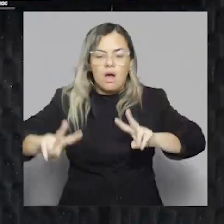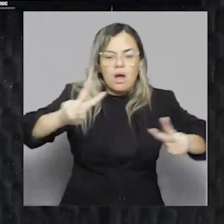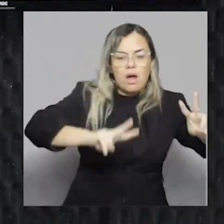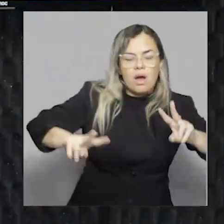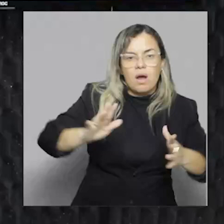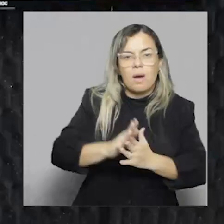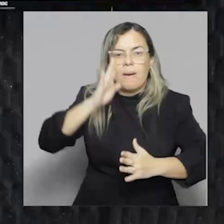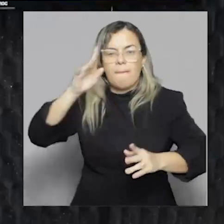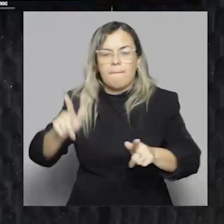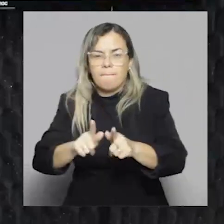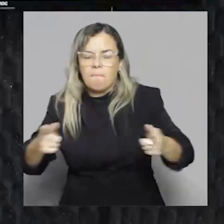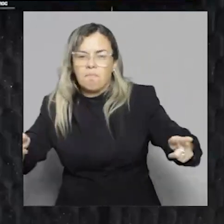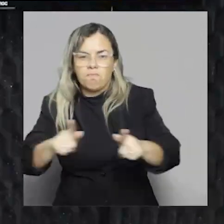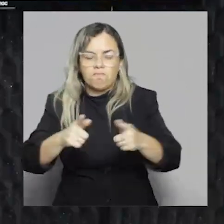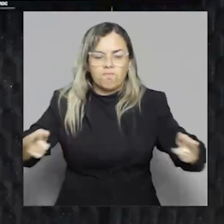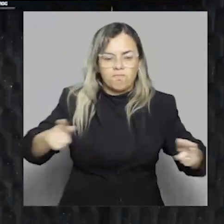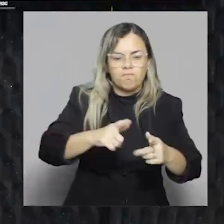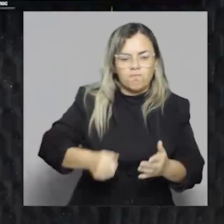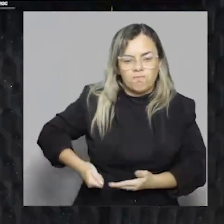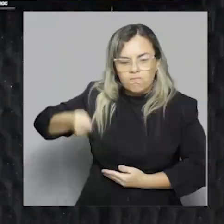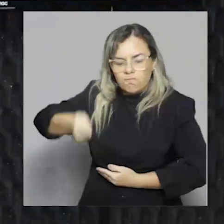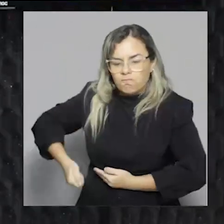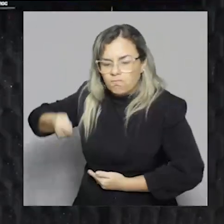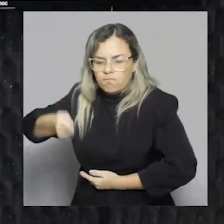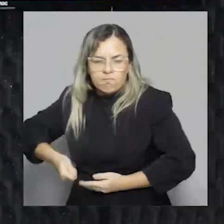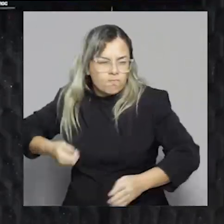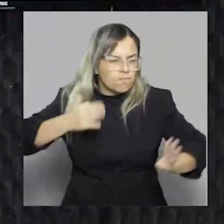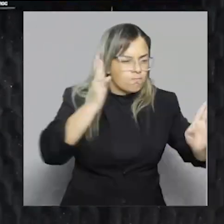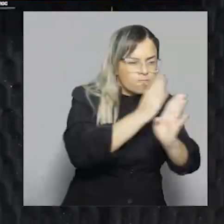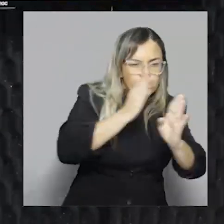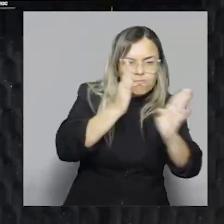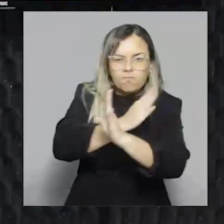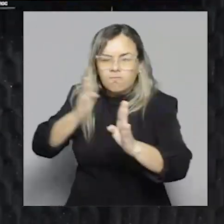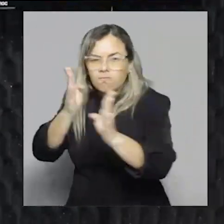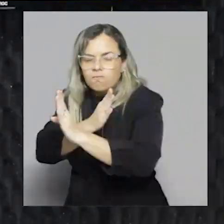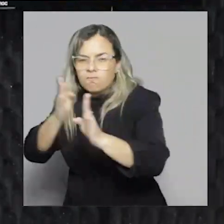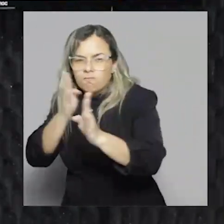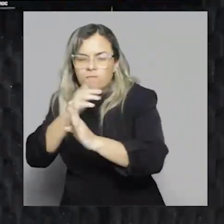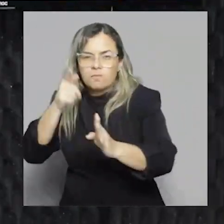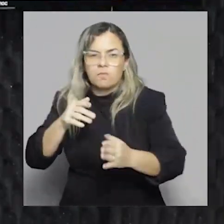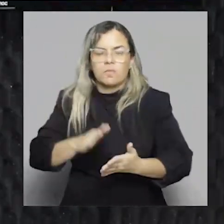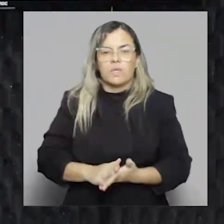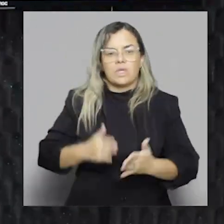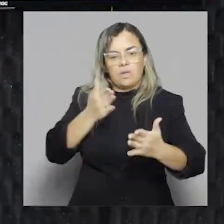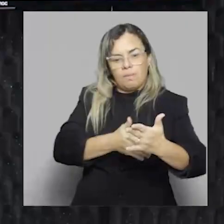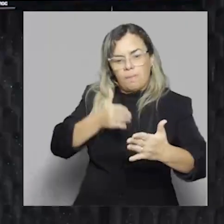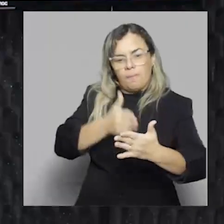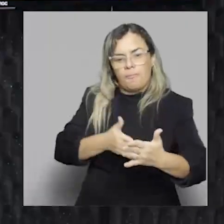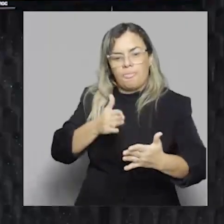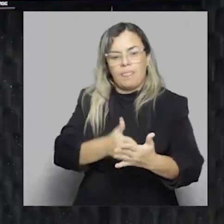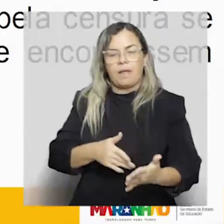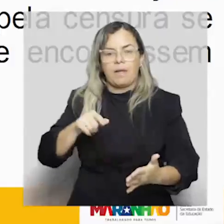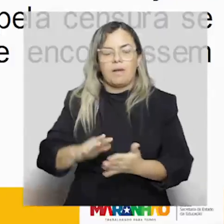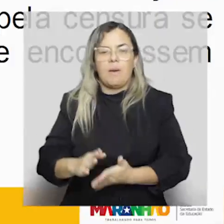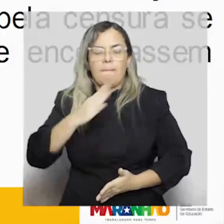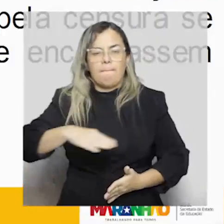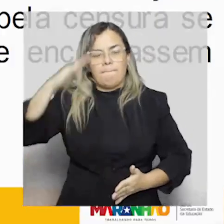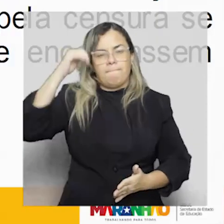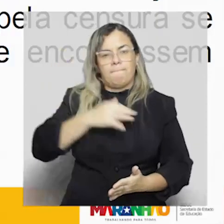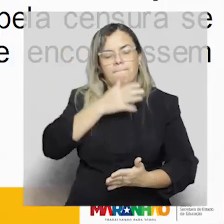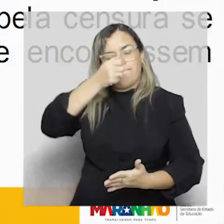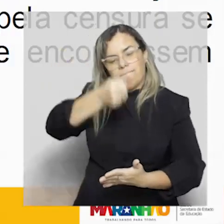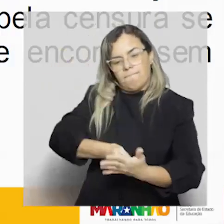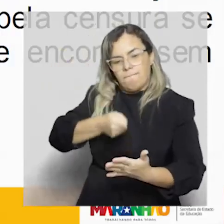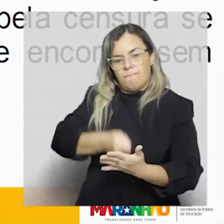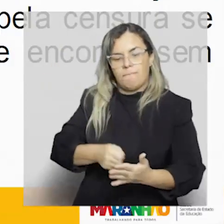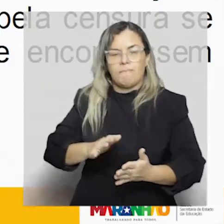foram massacradas e perseguidas pela ditadura militar. Mas por que, professor? Porque toda a produção